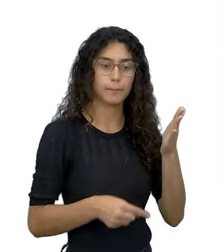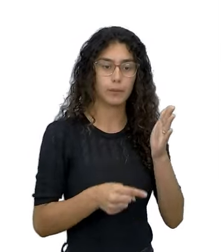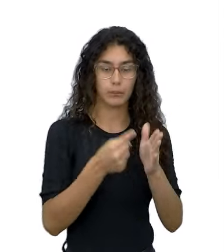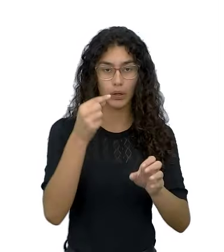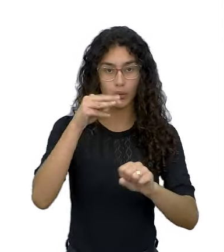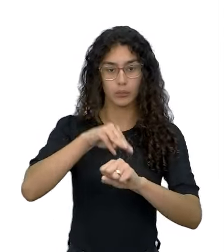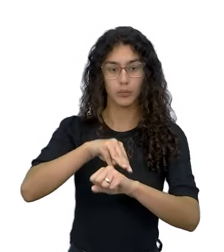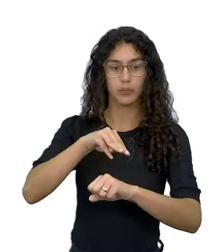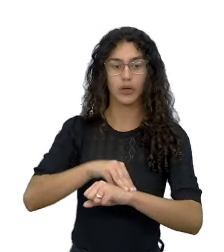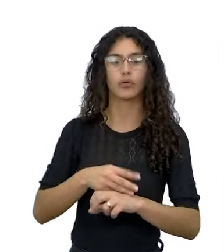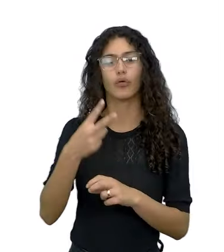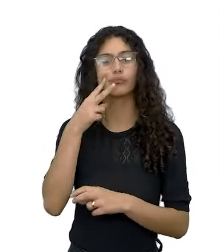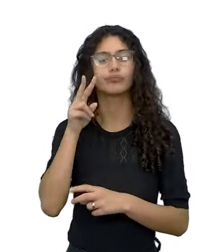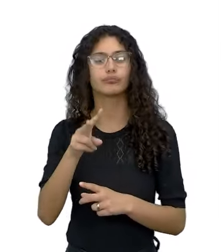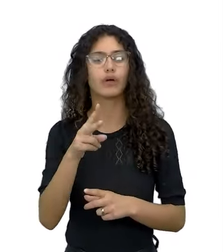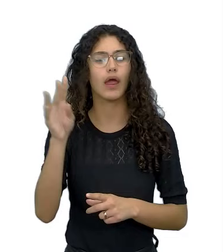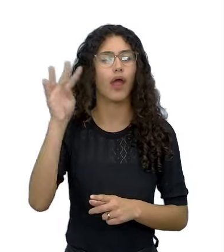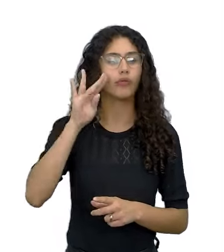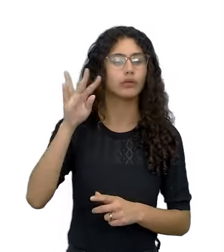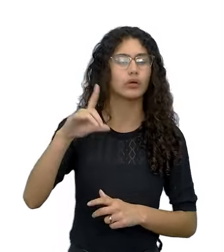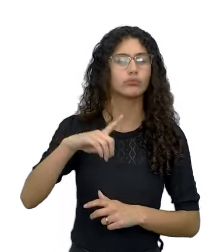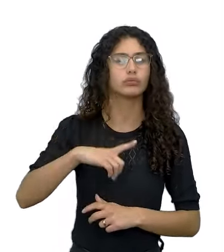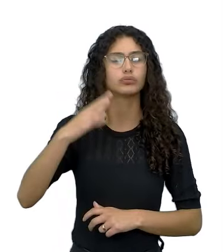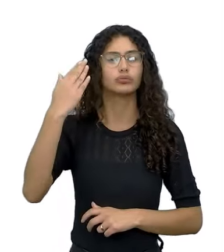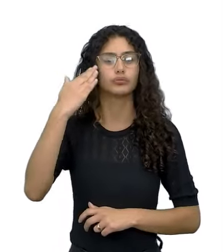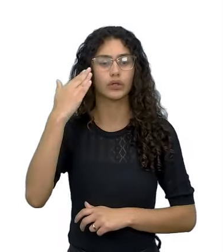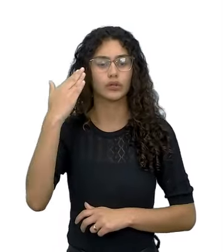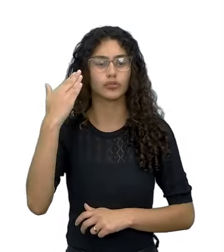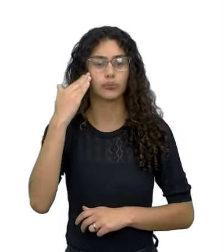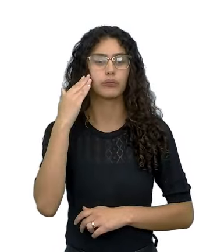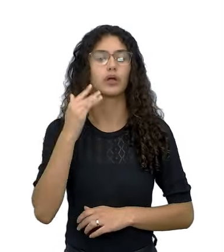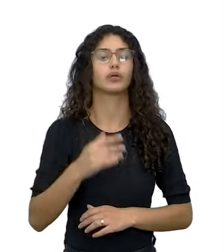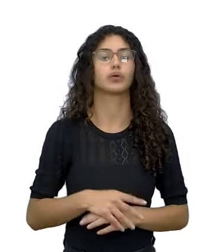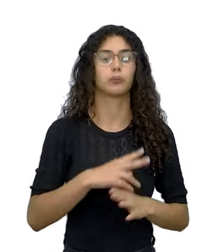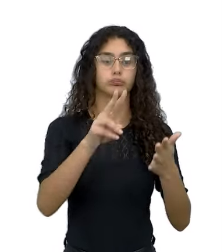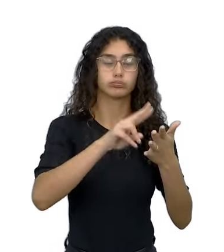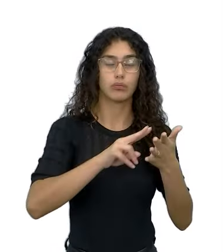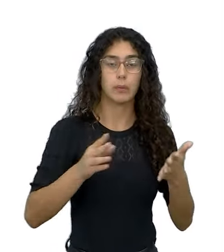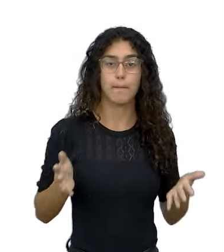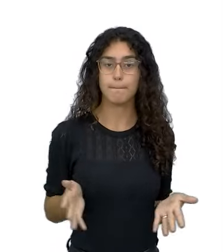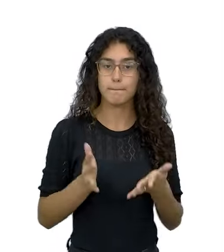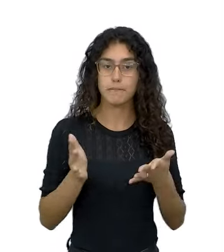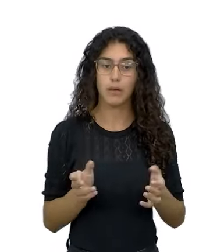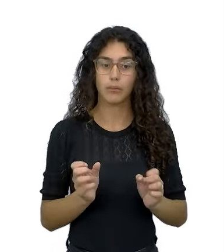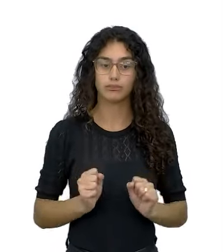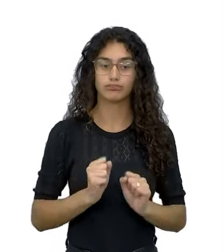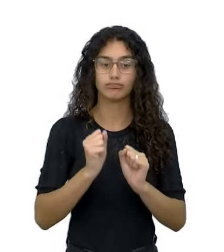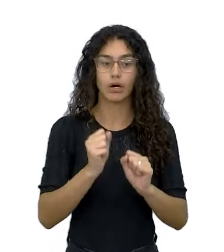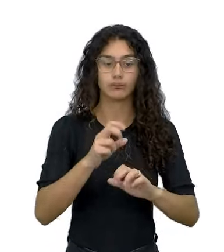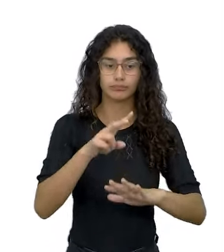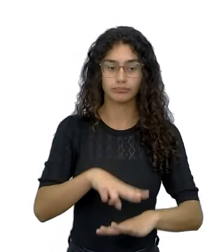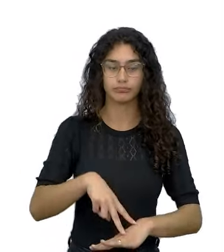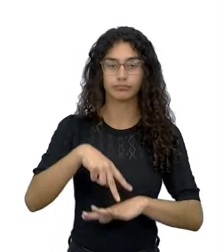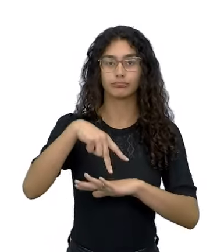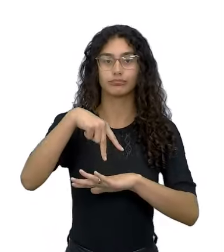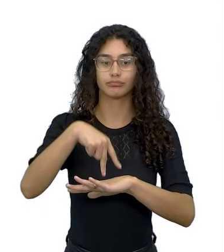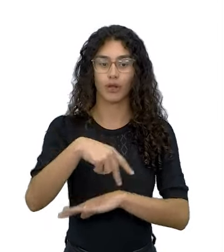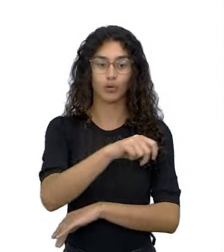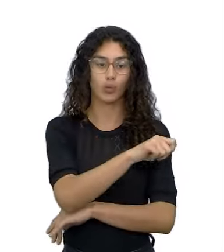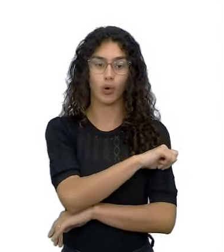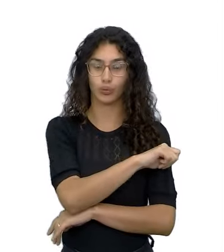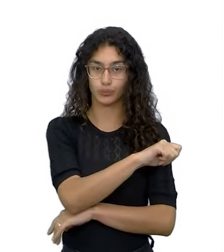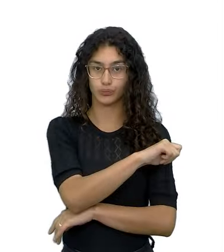momento, revisitando reflexões acerca de compreensão leitura para engajar e potencializar o protagonismo dos